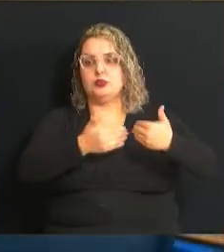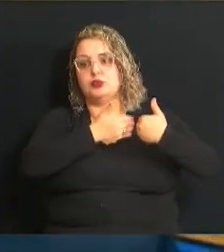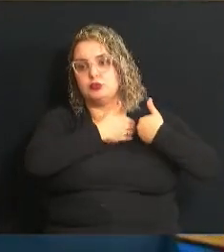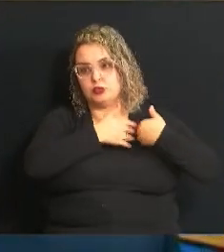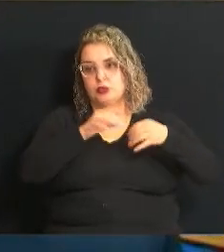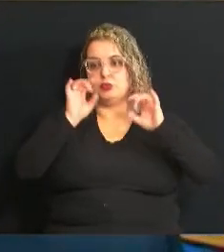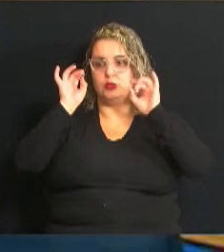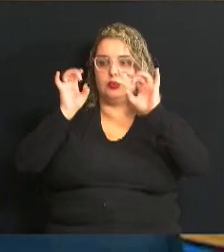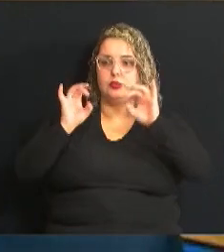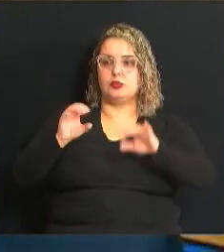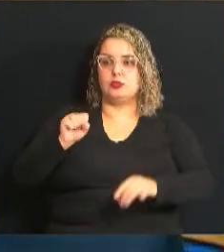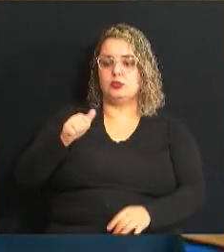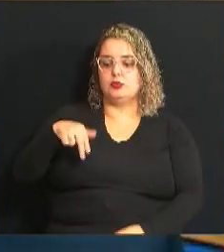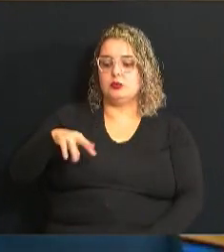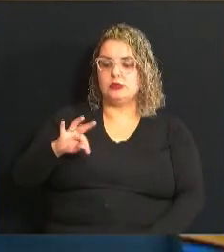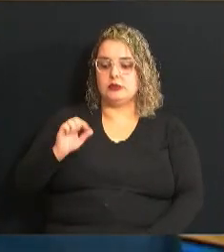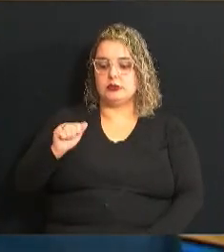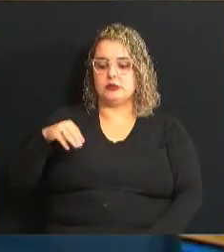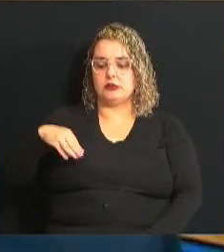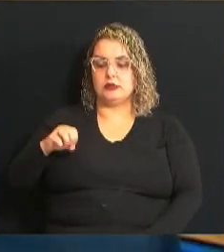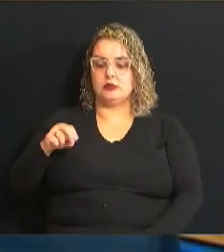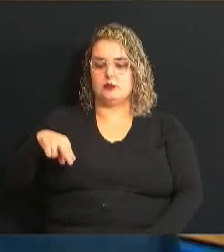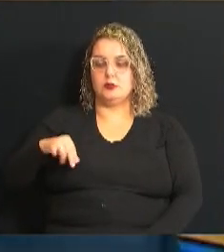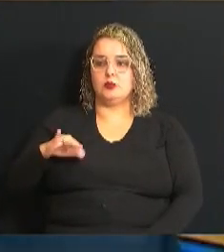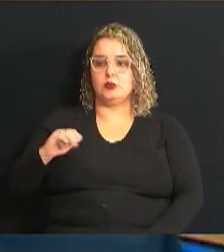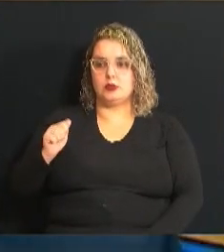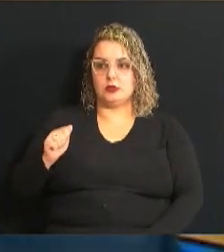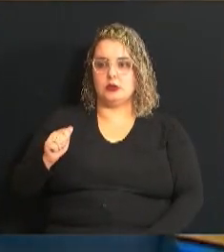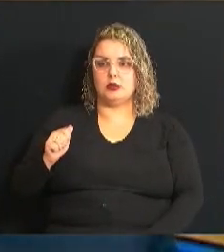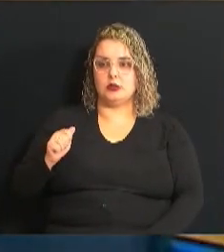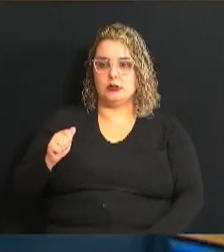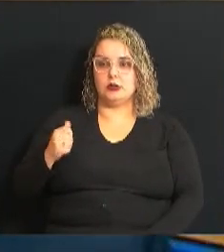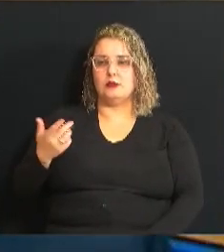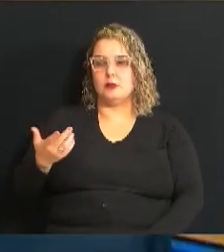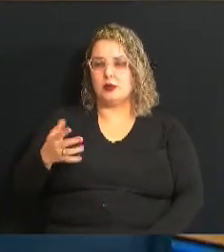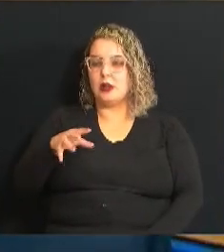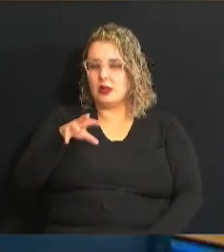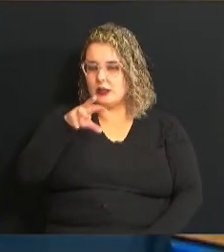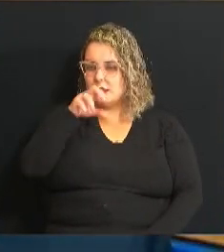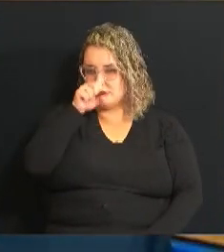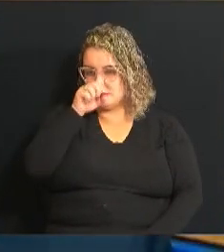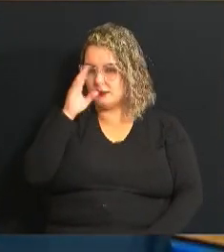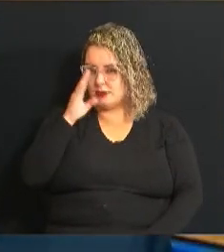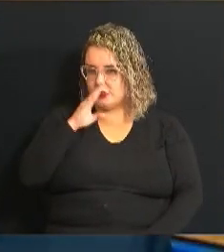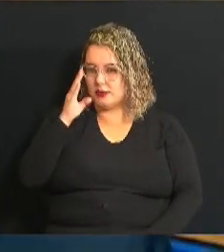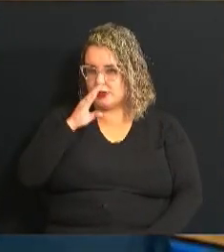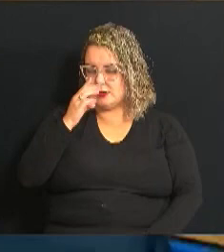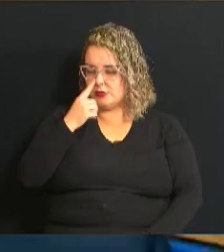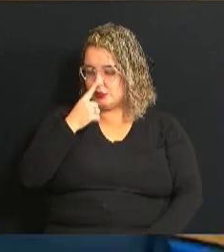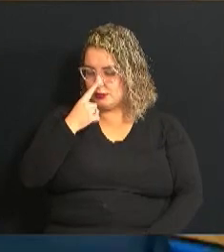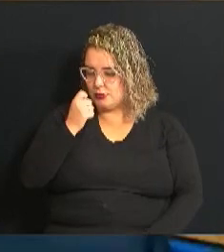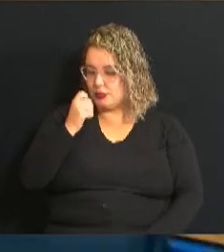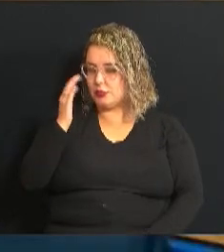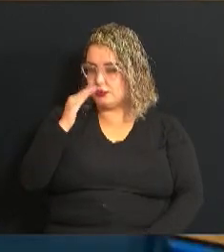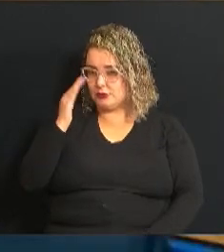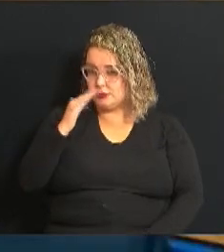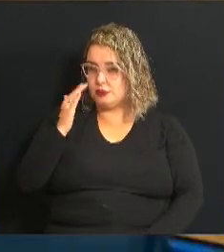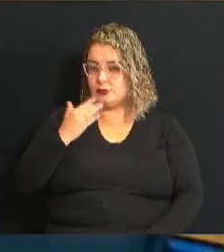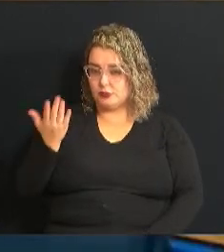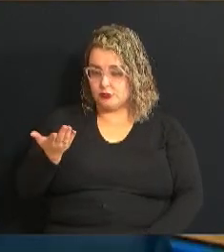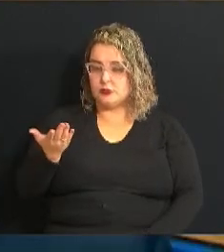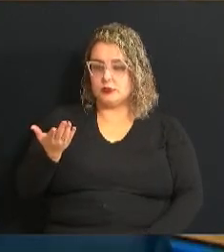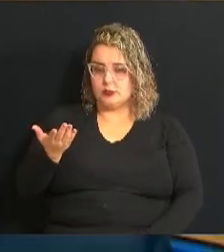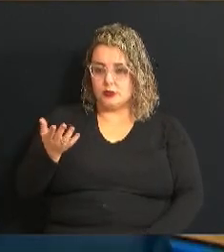região de Santa Mônica, que em função do cheiro desta usina de compostagem que foi instalada